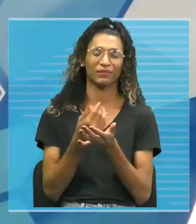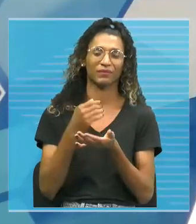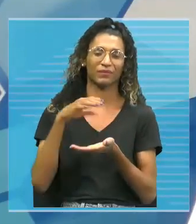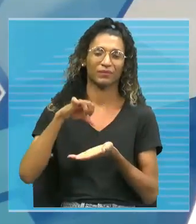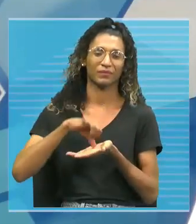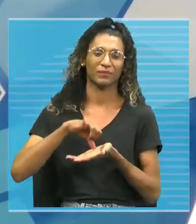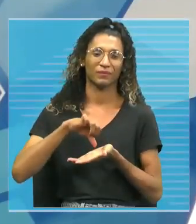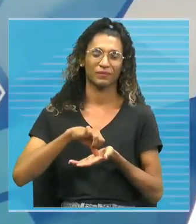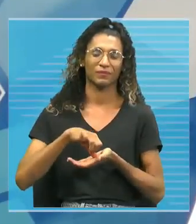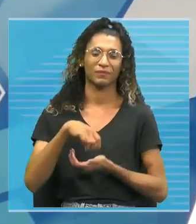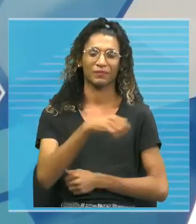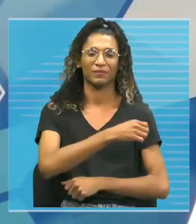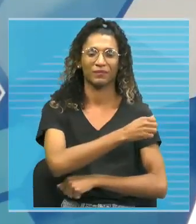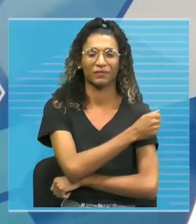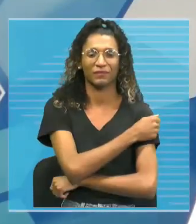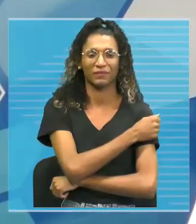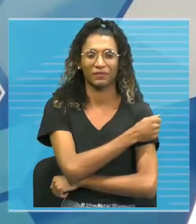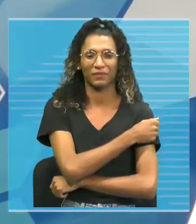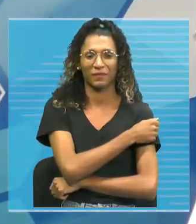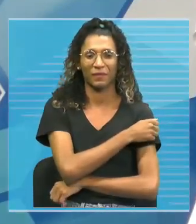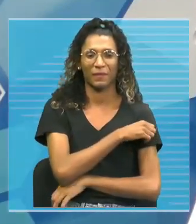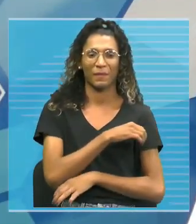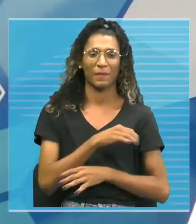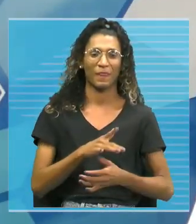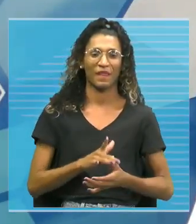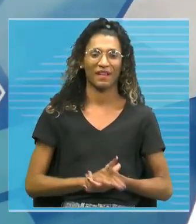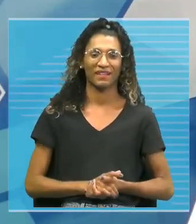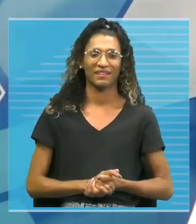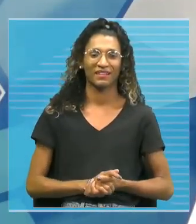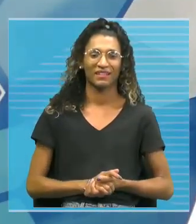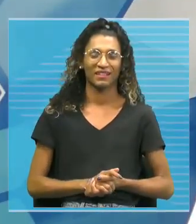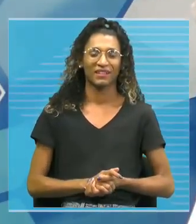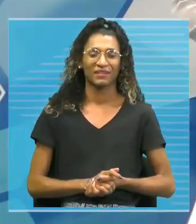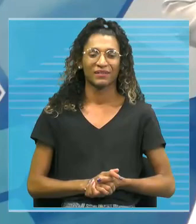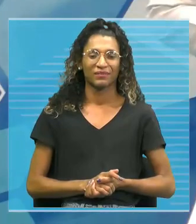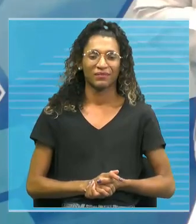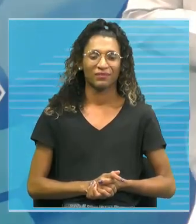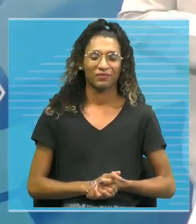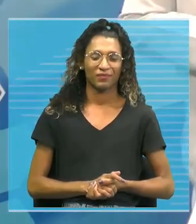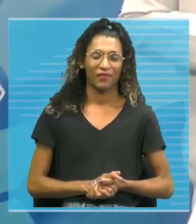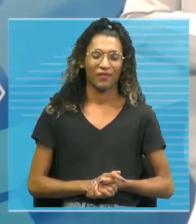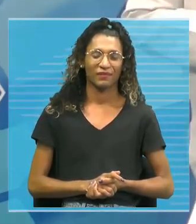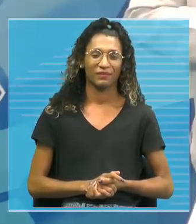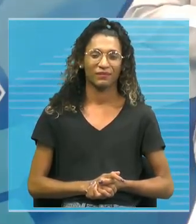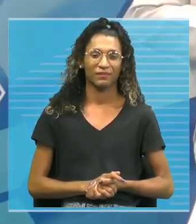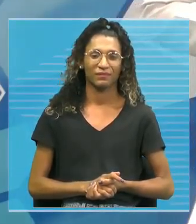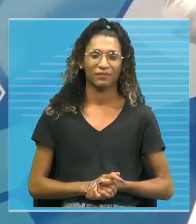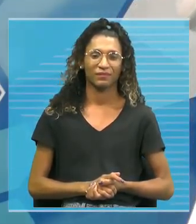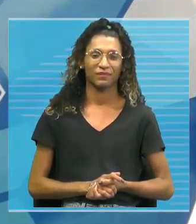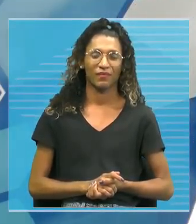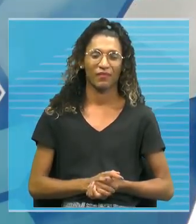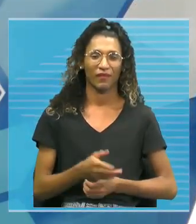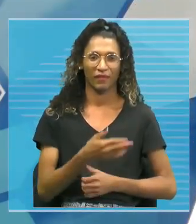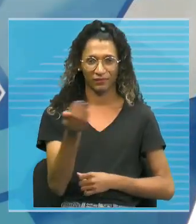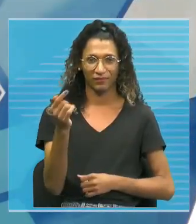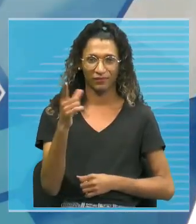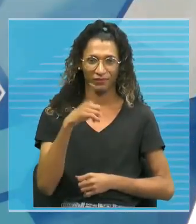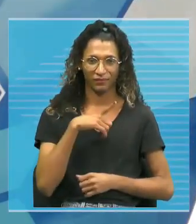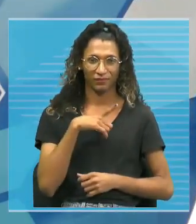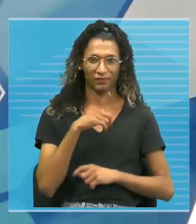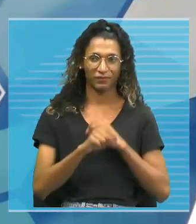Hugo Napoleão, São Francisco, do Piauí, São Miguel da Baixa Grande, vocês têm um